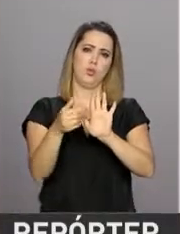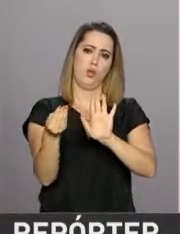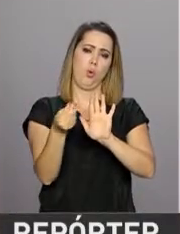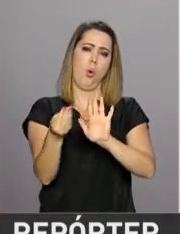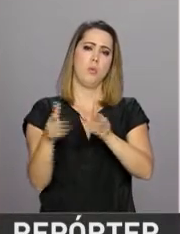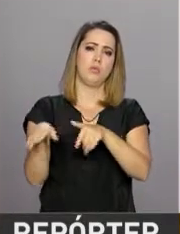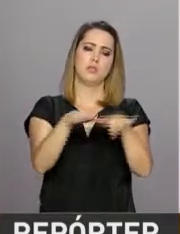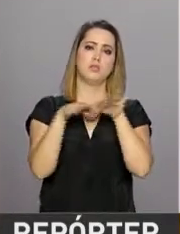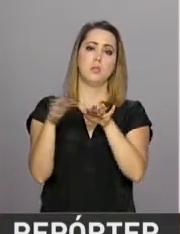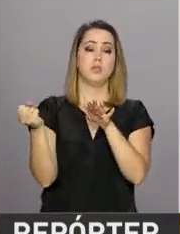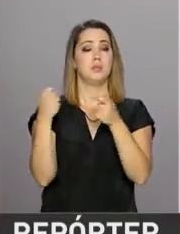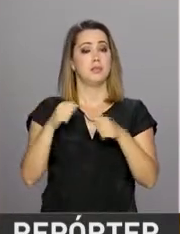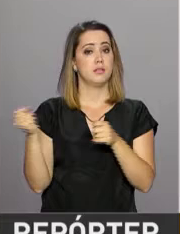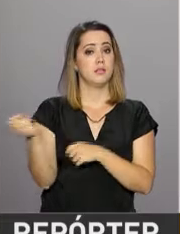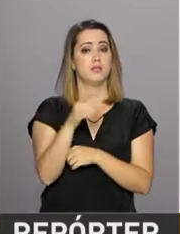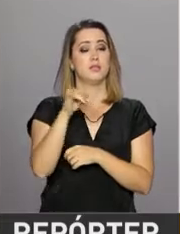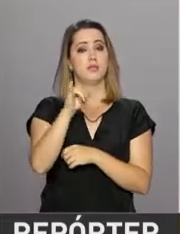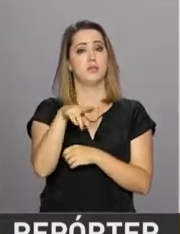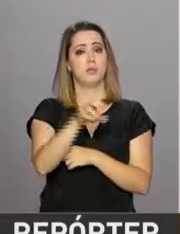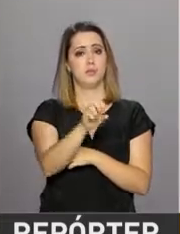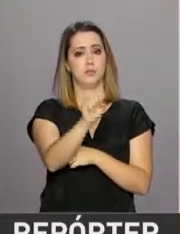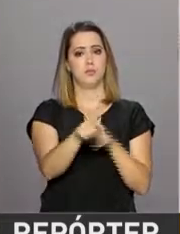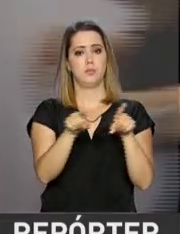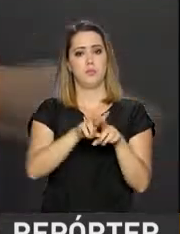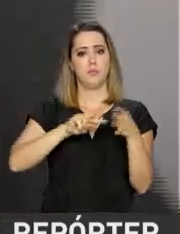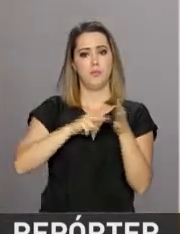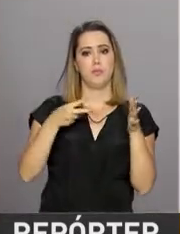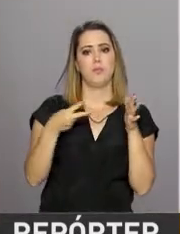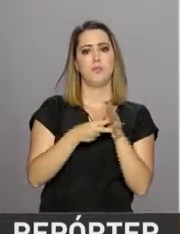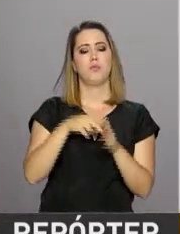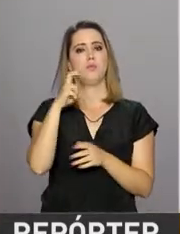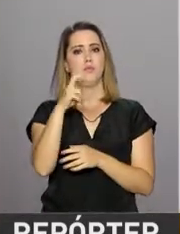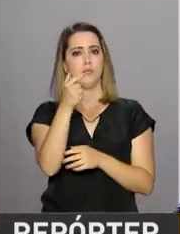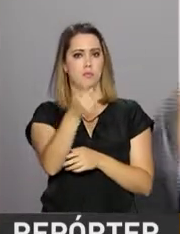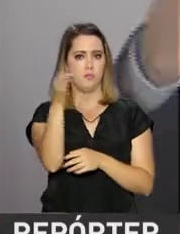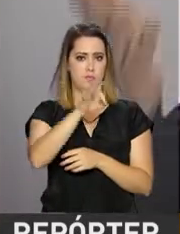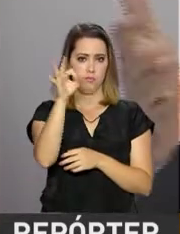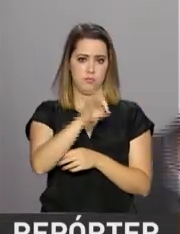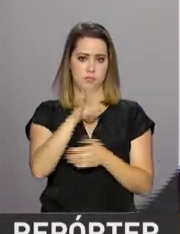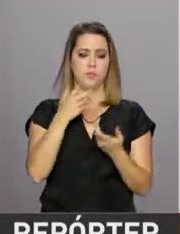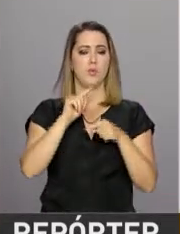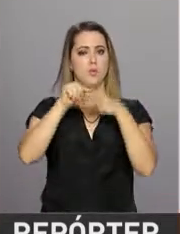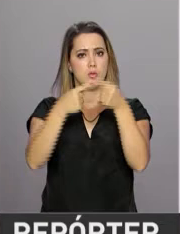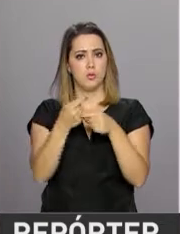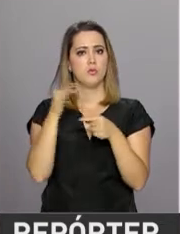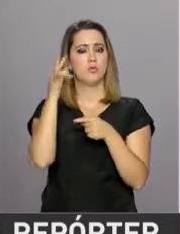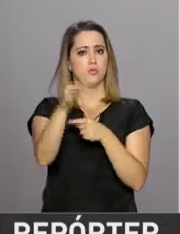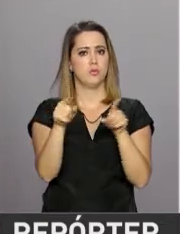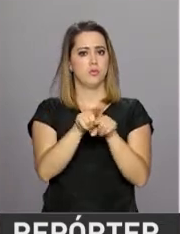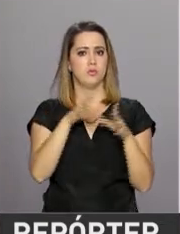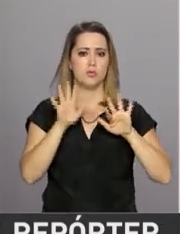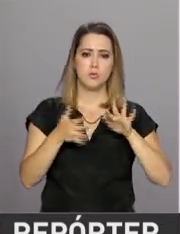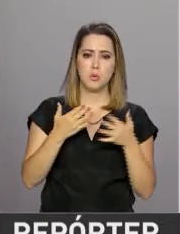sem a reforma da previdência que representa 57 por cento da despesa este ano e vai passar disso o ano que vem